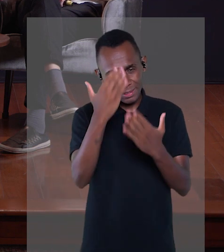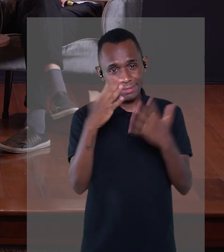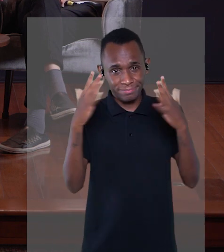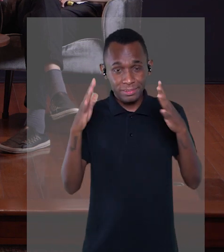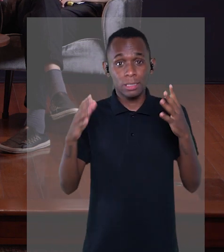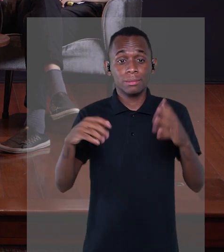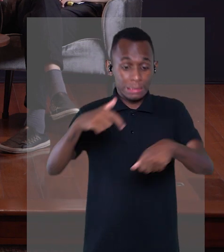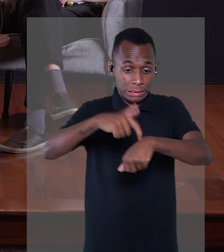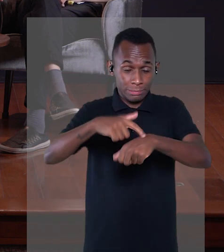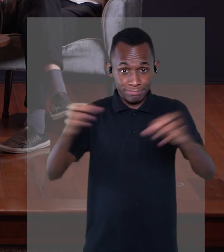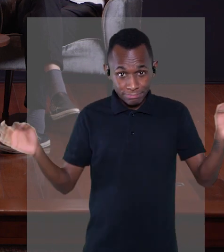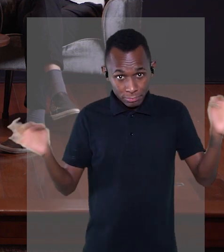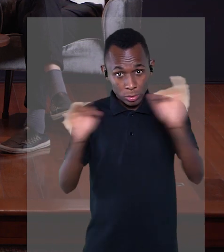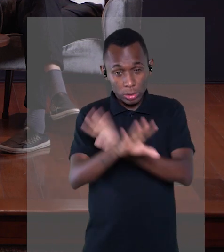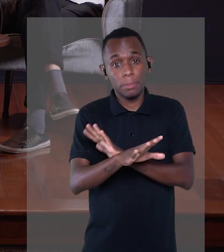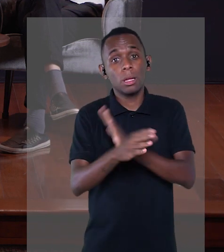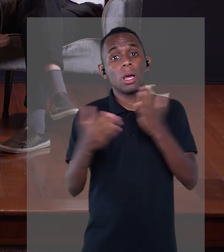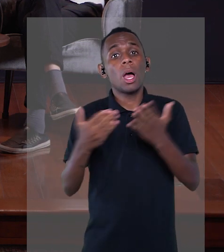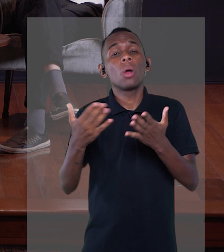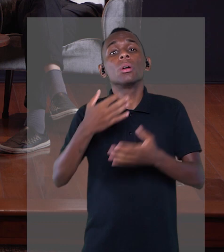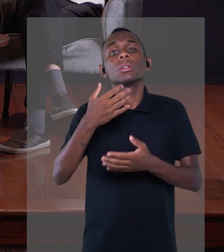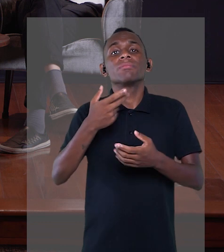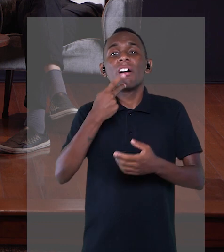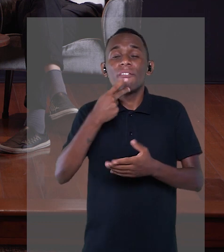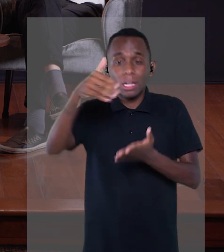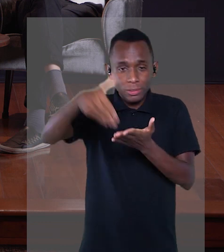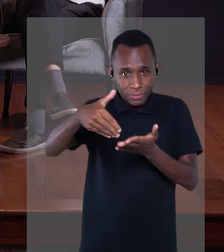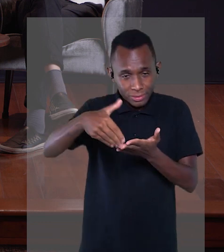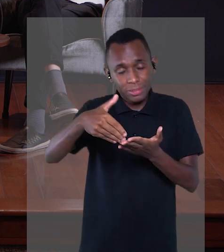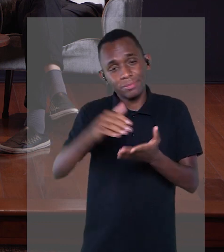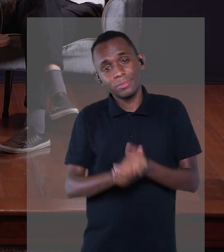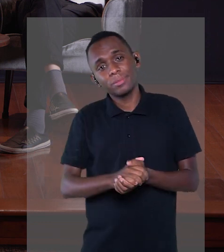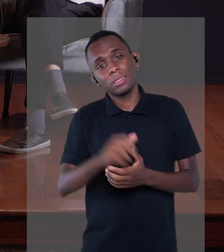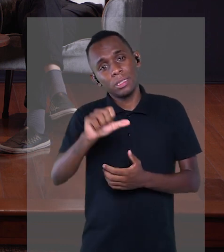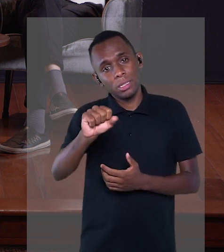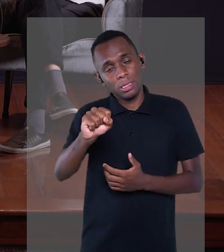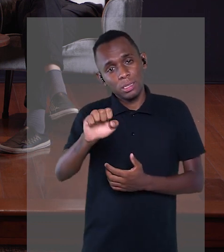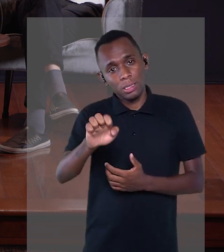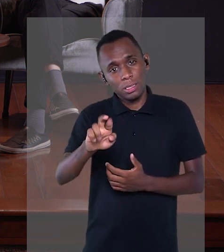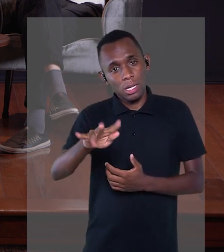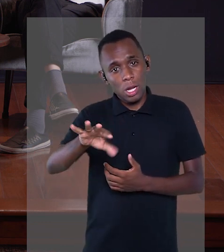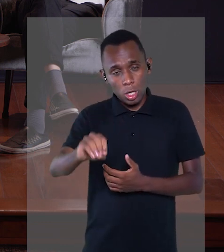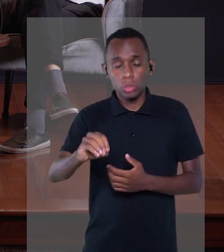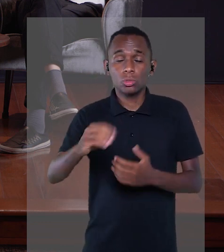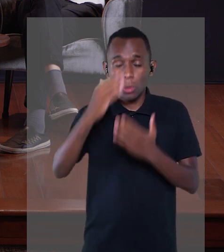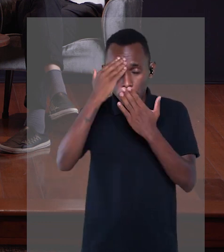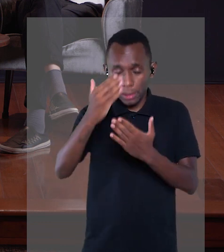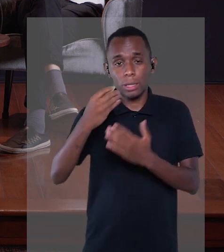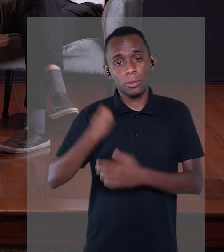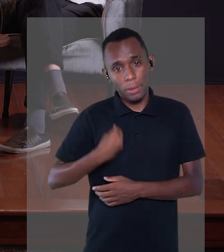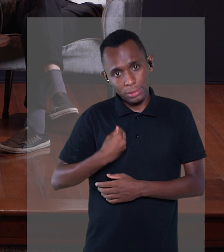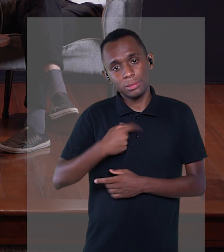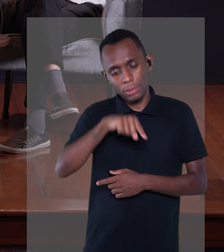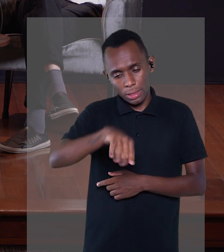Acabou o nosso tempo. Vamos para as suas considerações finais. Sérgio, muito grata pela sua presença aqui em Eu Belo que Horizonte.